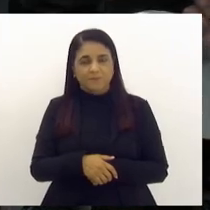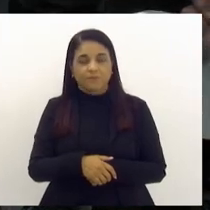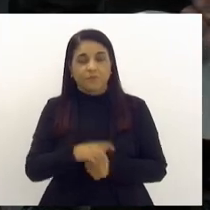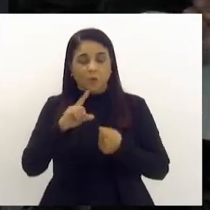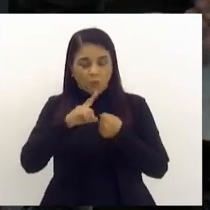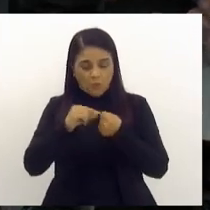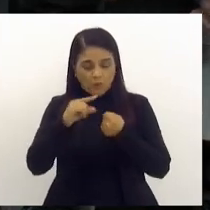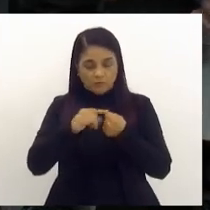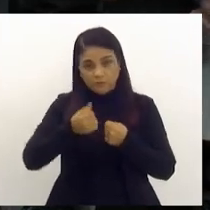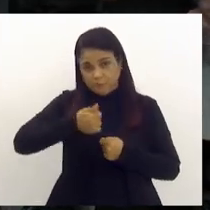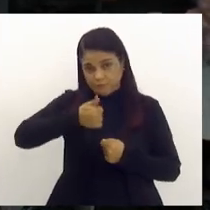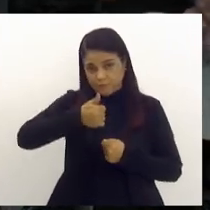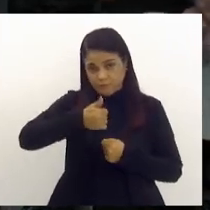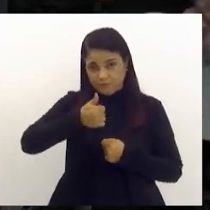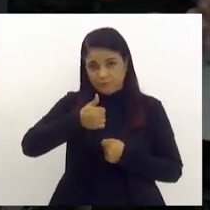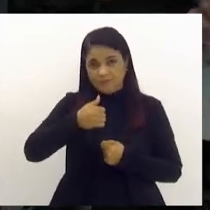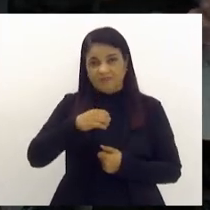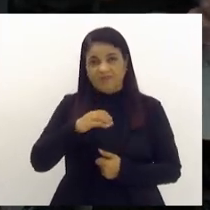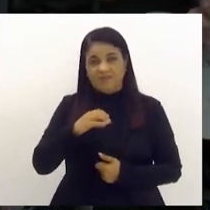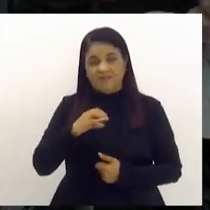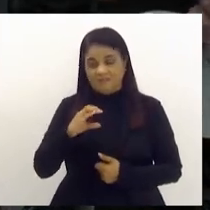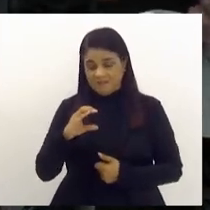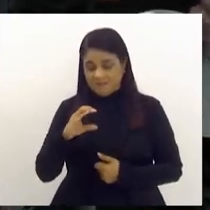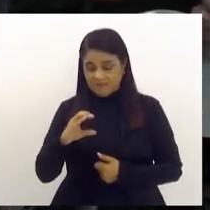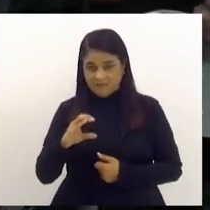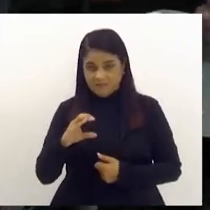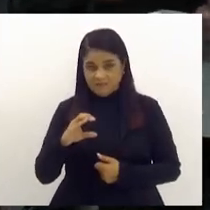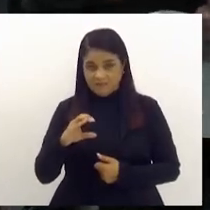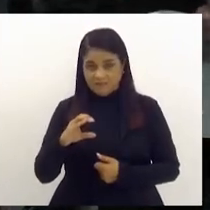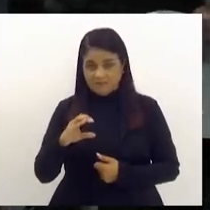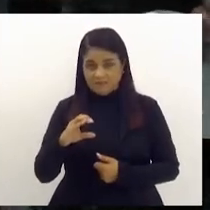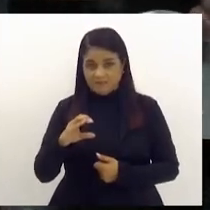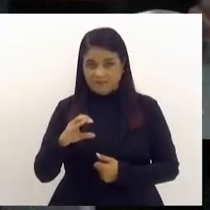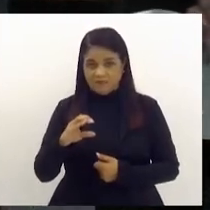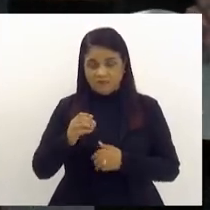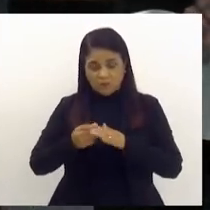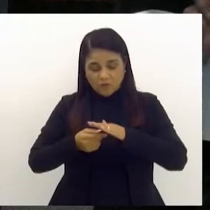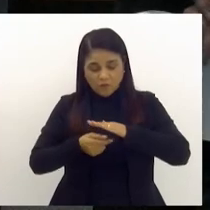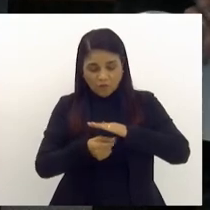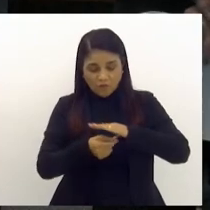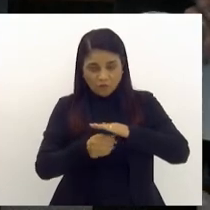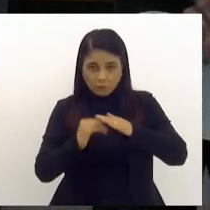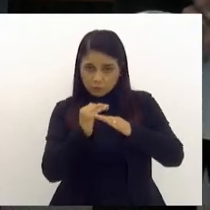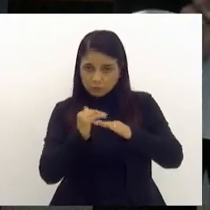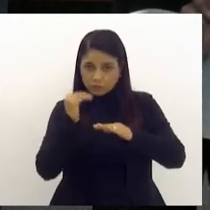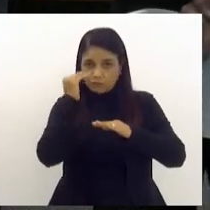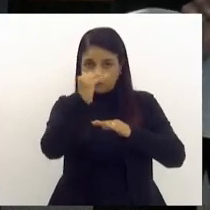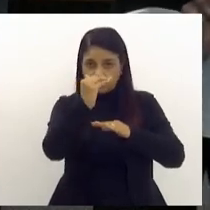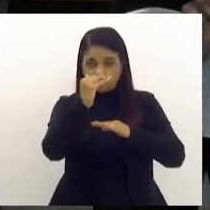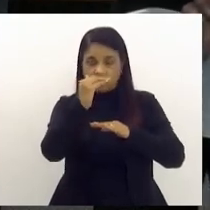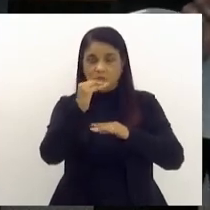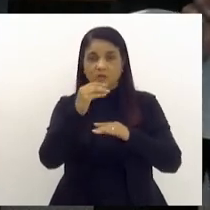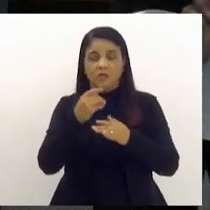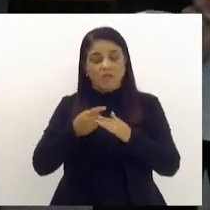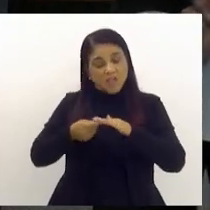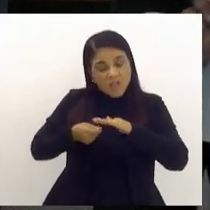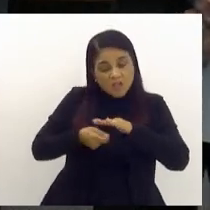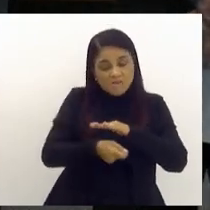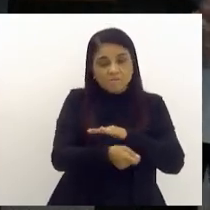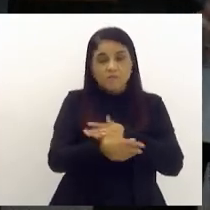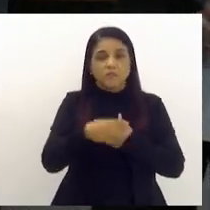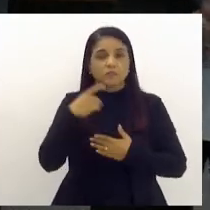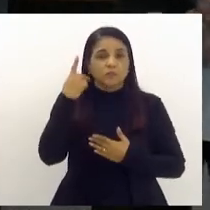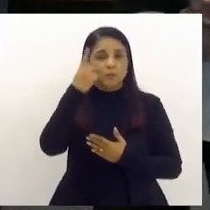artigo 1º, letra C, isso é o Fundo Soberano. Investir em políticas